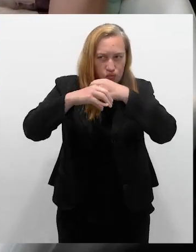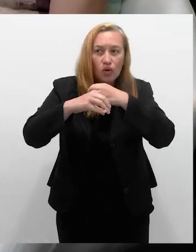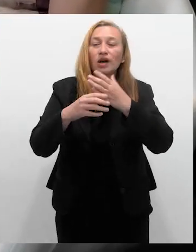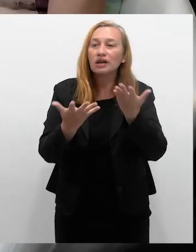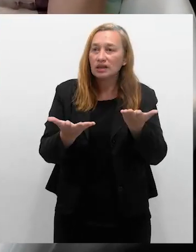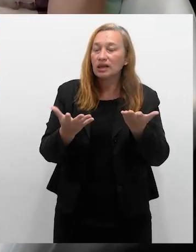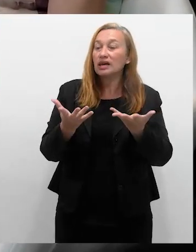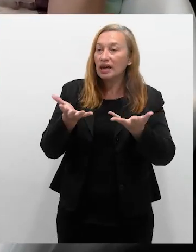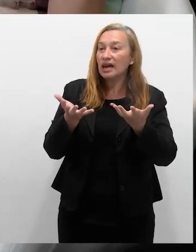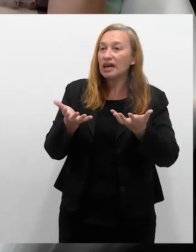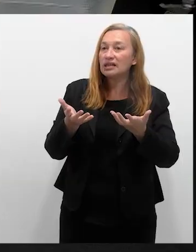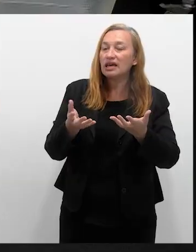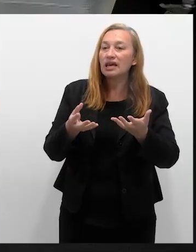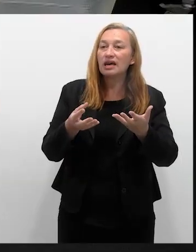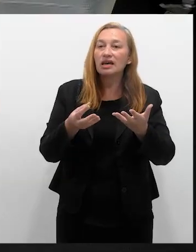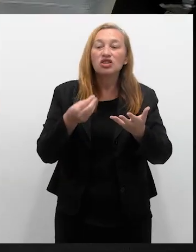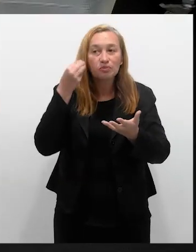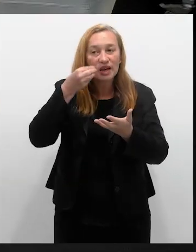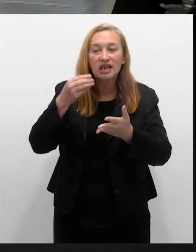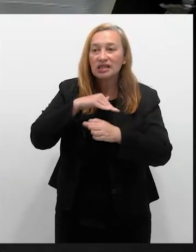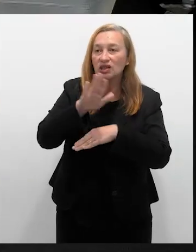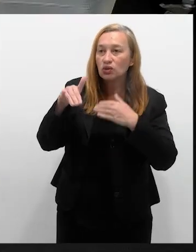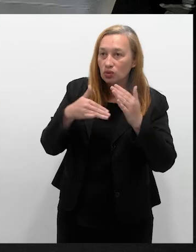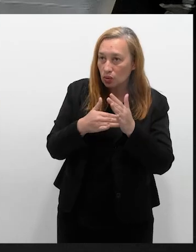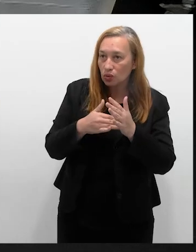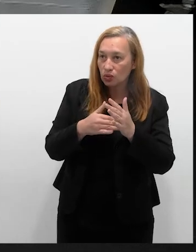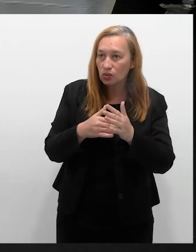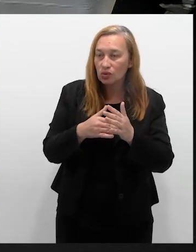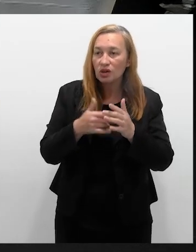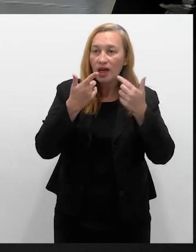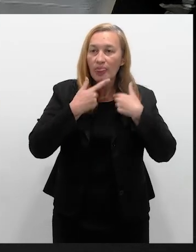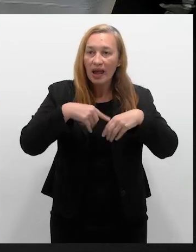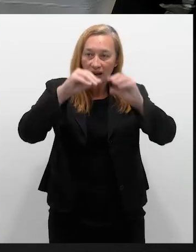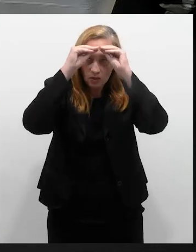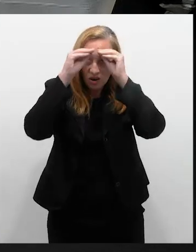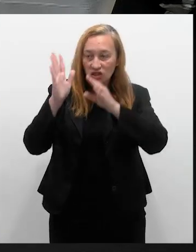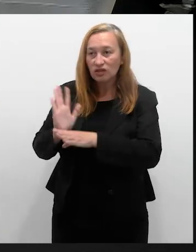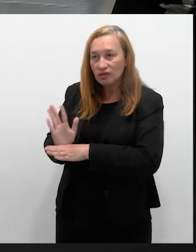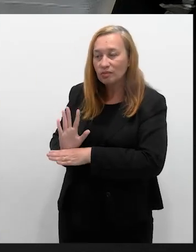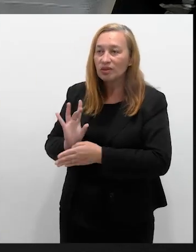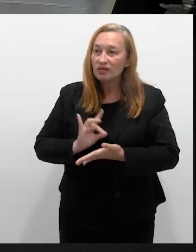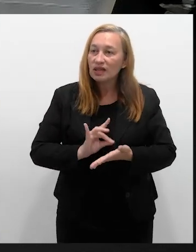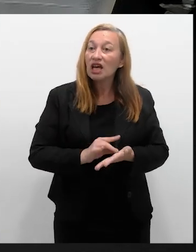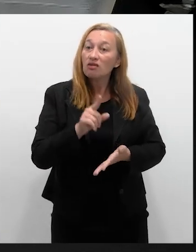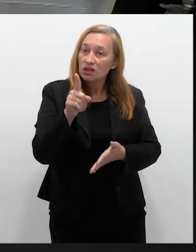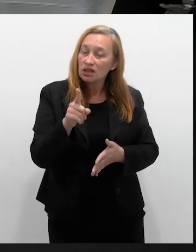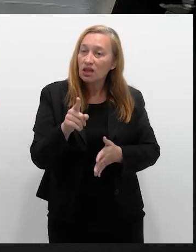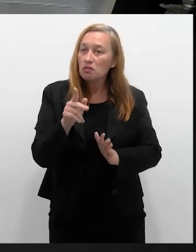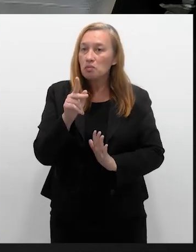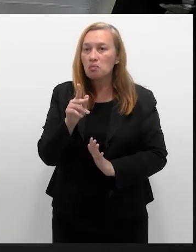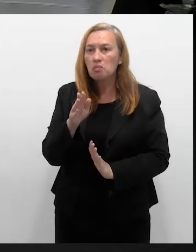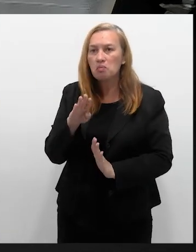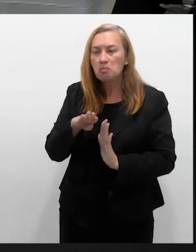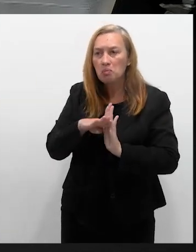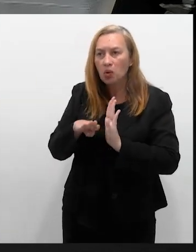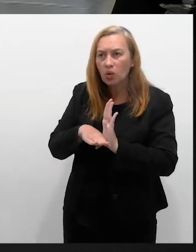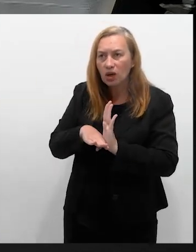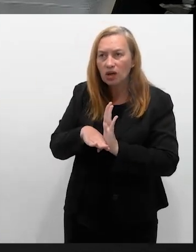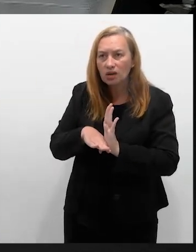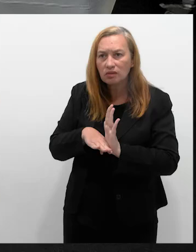de câmera. A gente quer que eles tenham acesso a todos os recursos possíveis da linguagem mesmo. E, Ana, vocês têm no